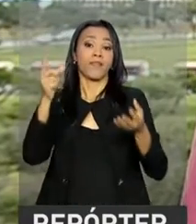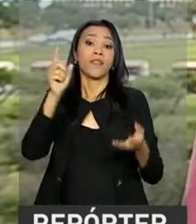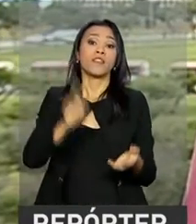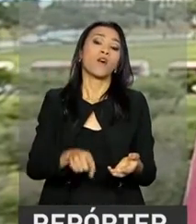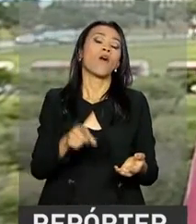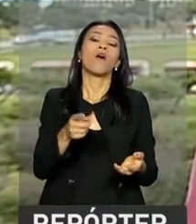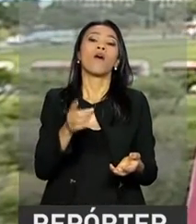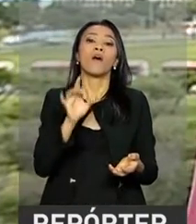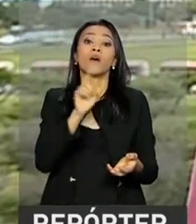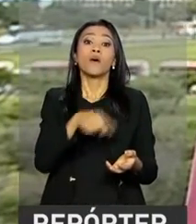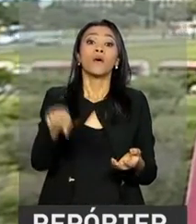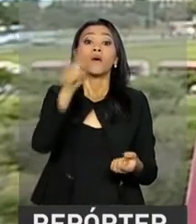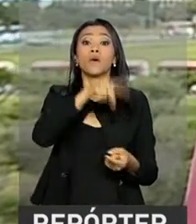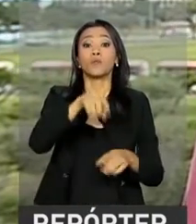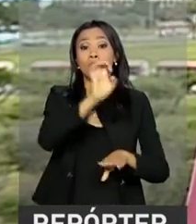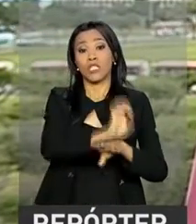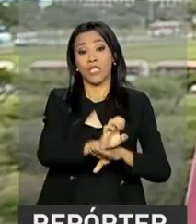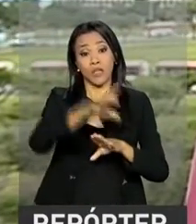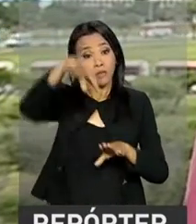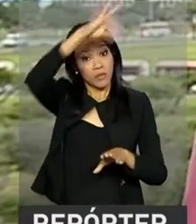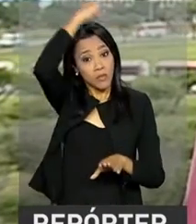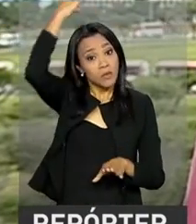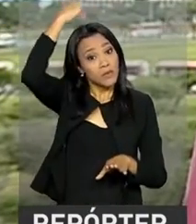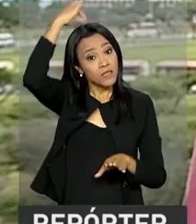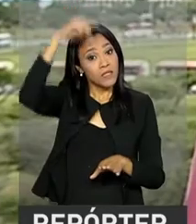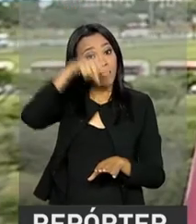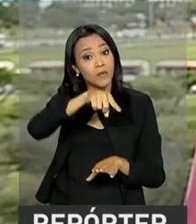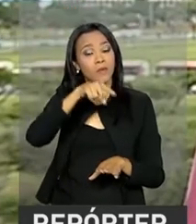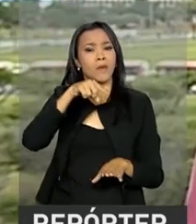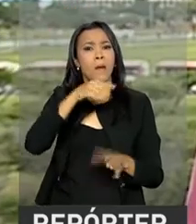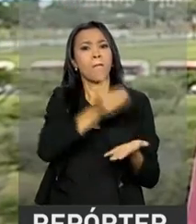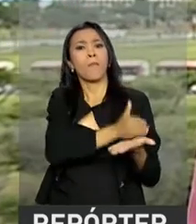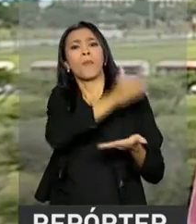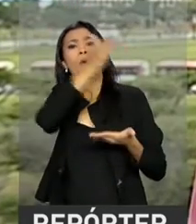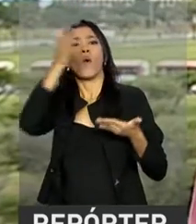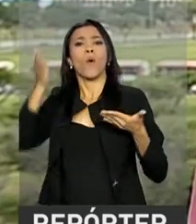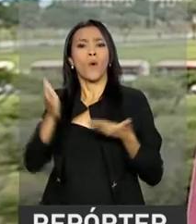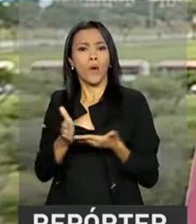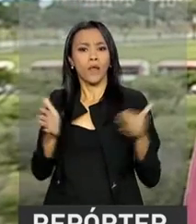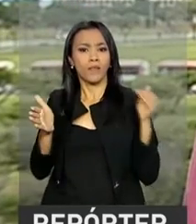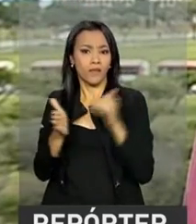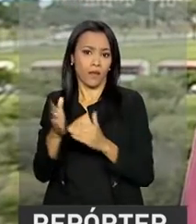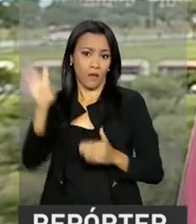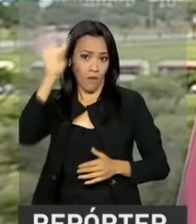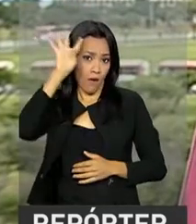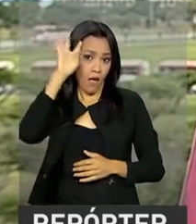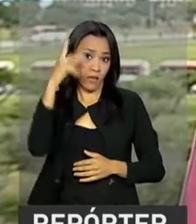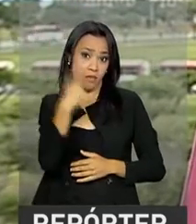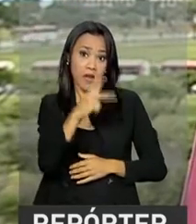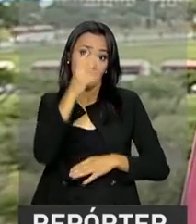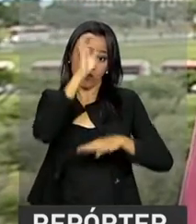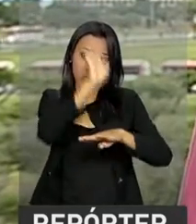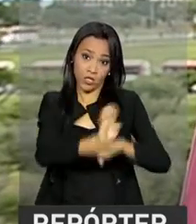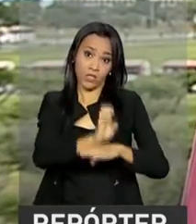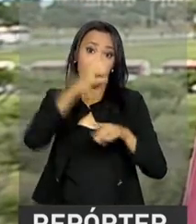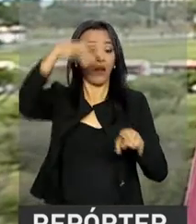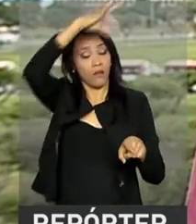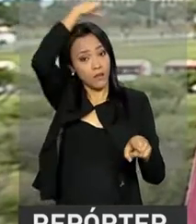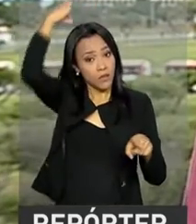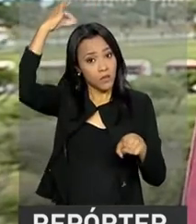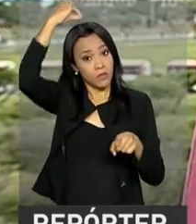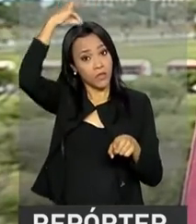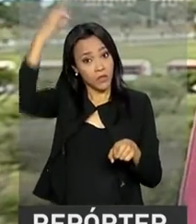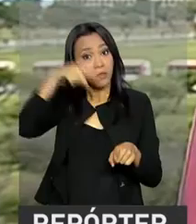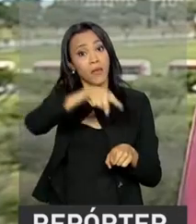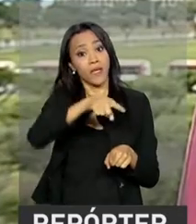os estudantes do espírito santo o ministério da educação prorrogou até quarta feira o prazo para esses exames para esses estudantes